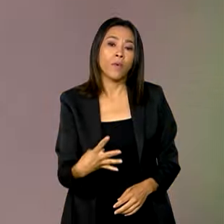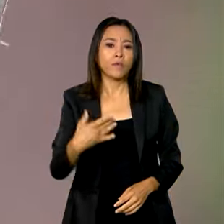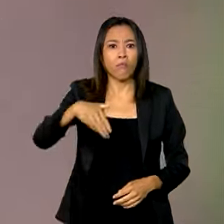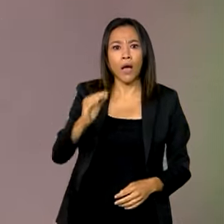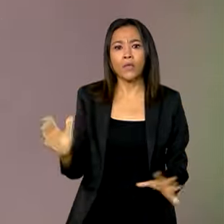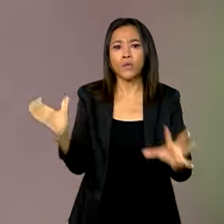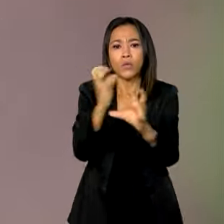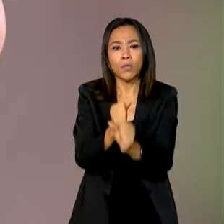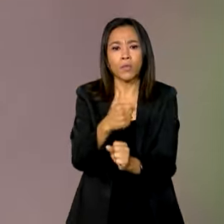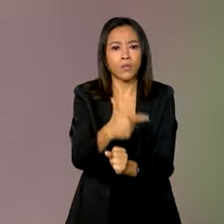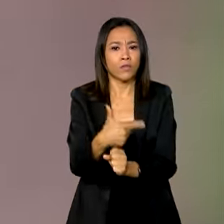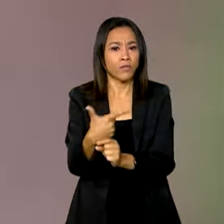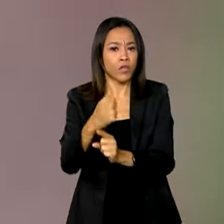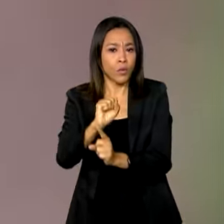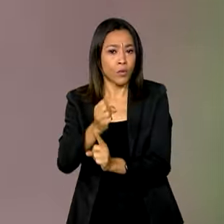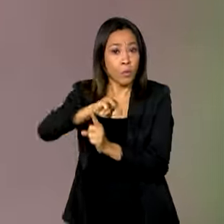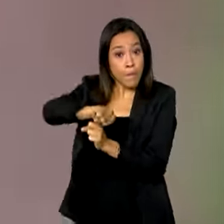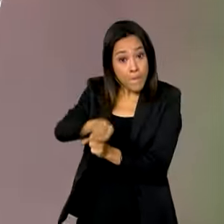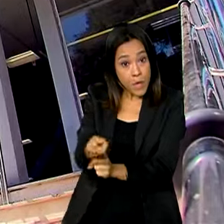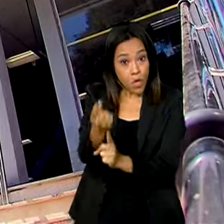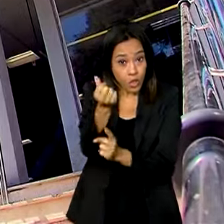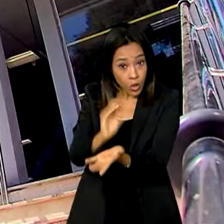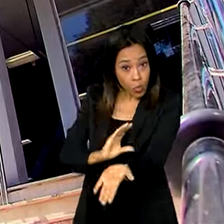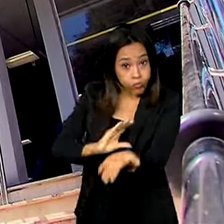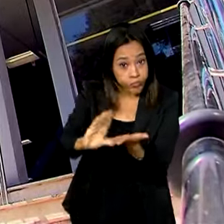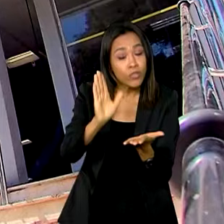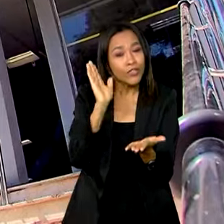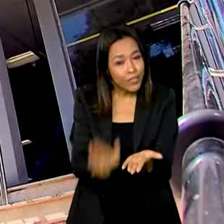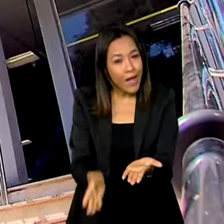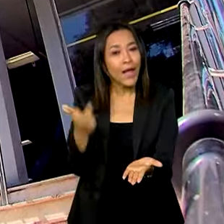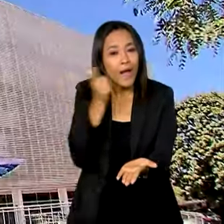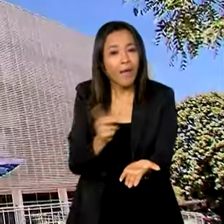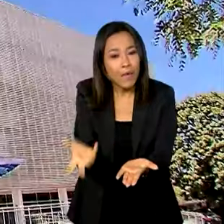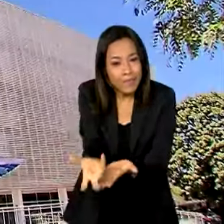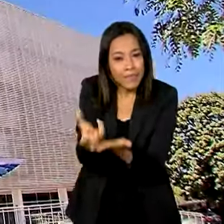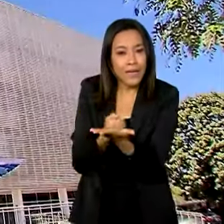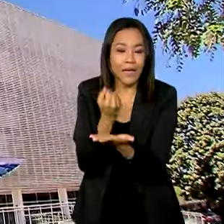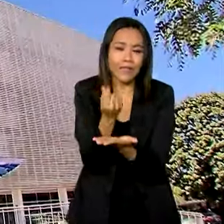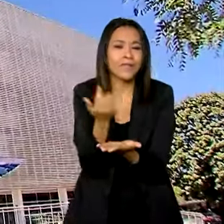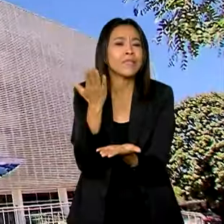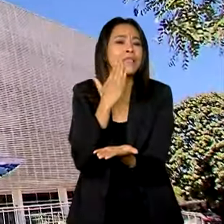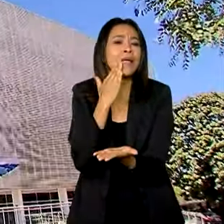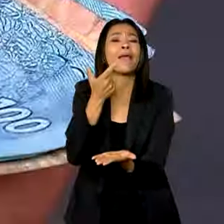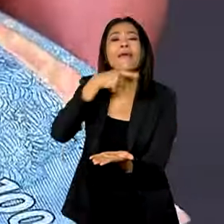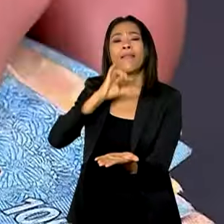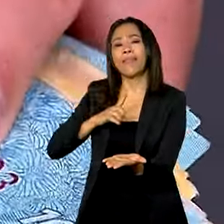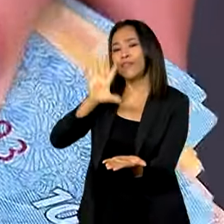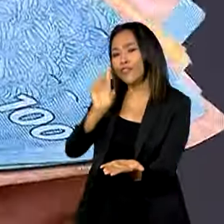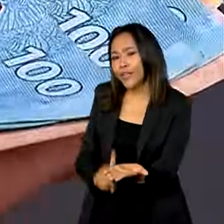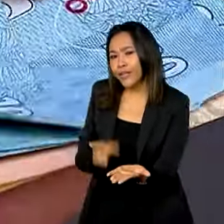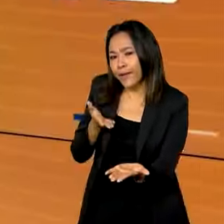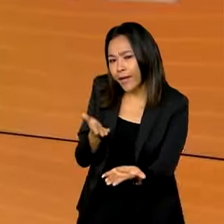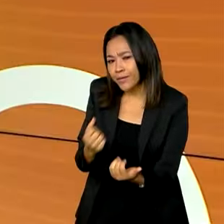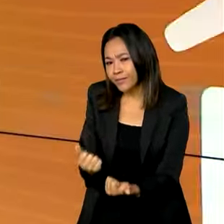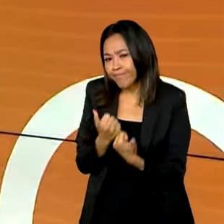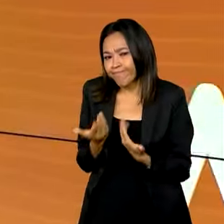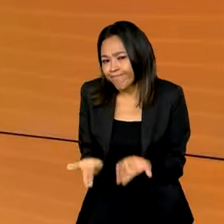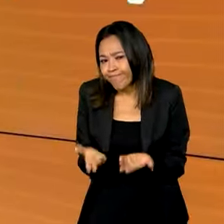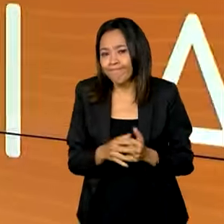de 228 milhões de reais estão disponíveis para saque. Saiba quem tem direito ao